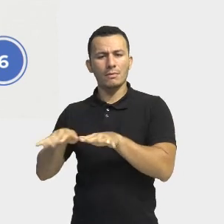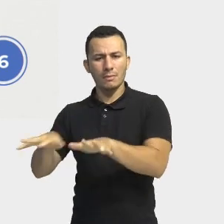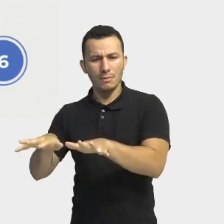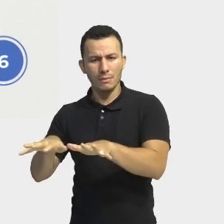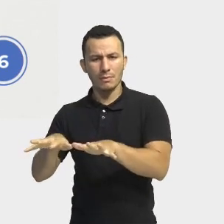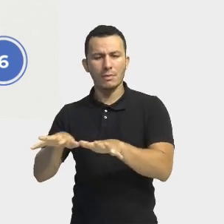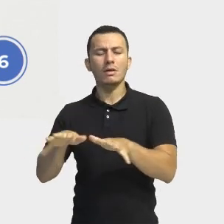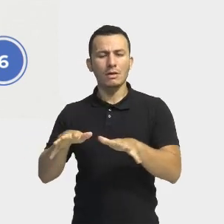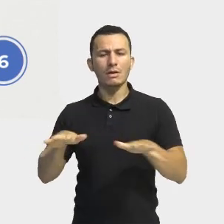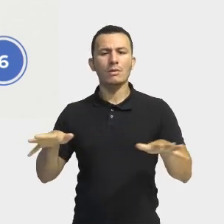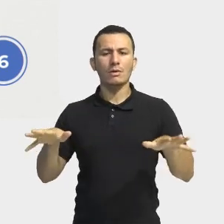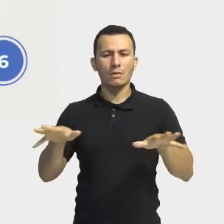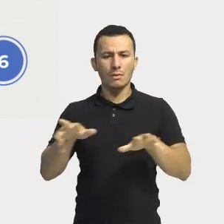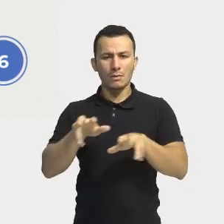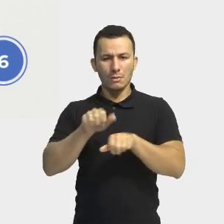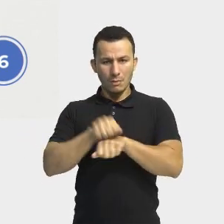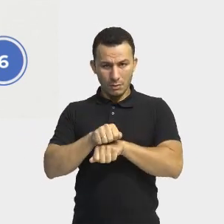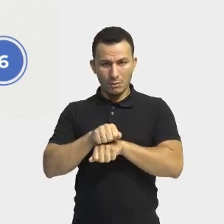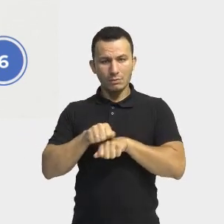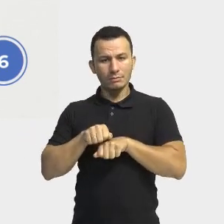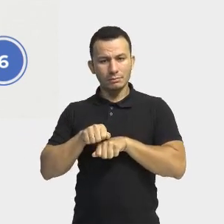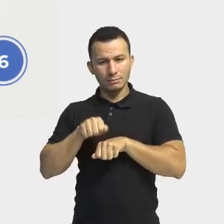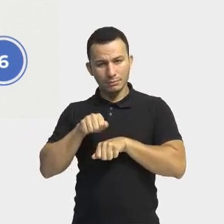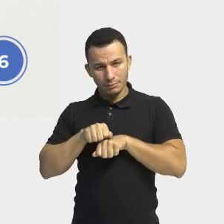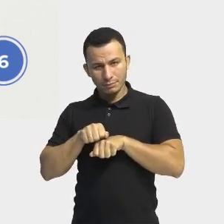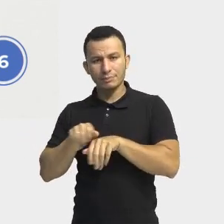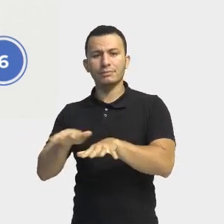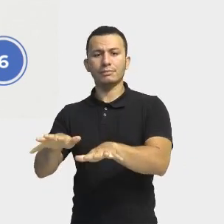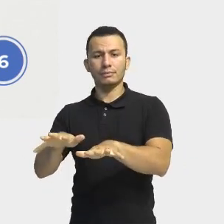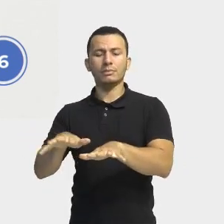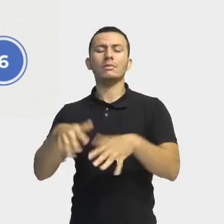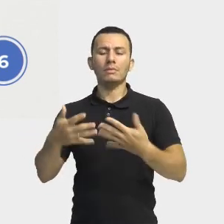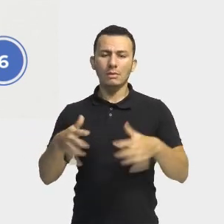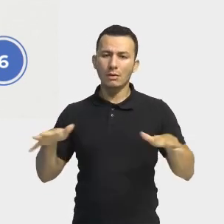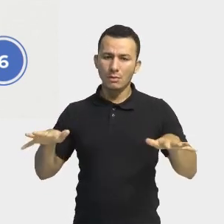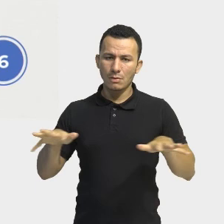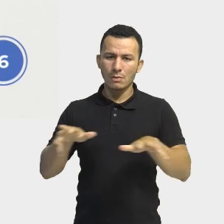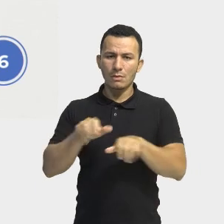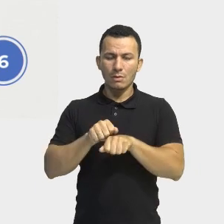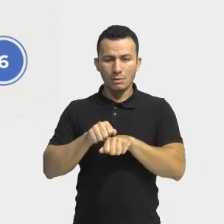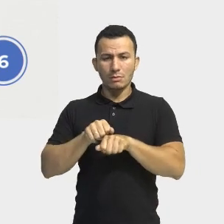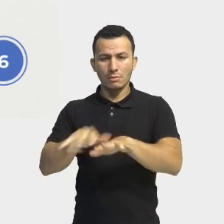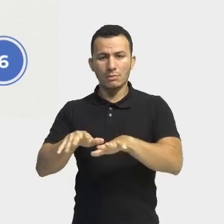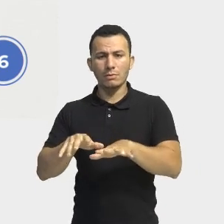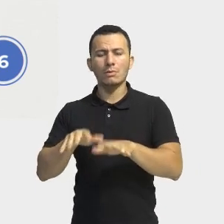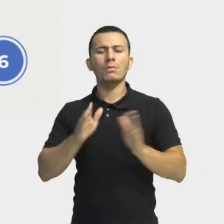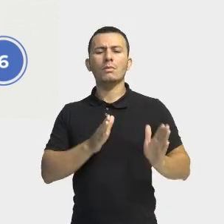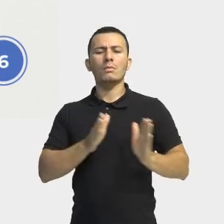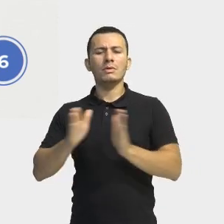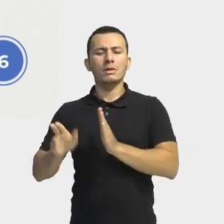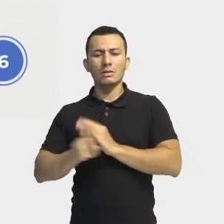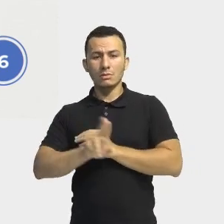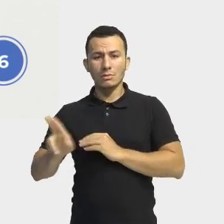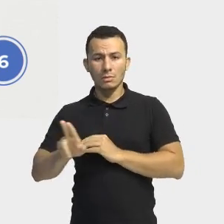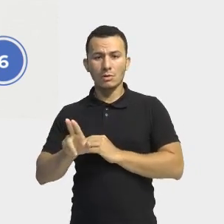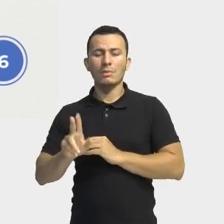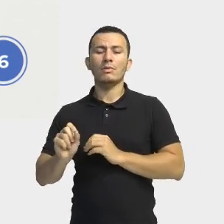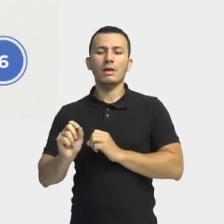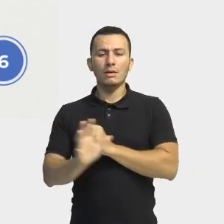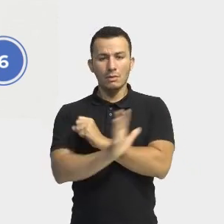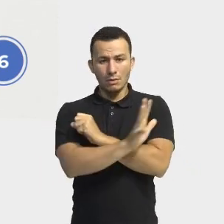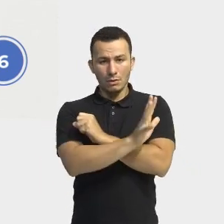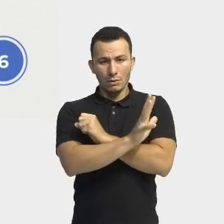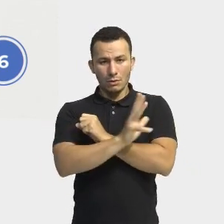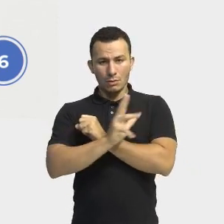está absorvendo calor. A fusão é um processo endotérmico.